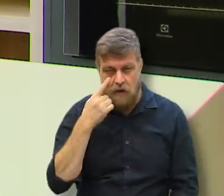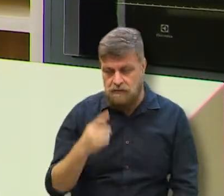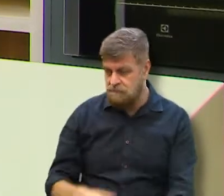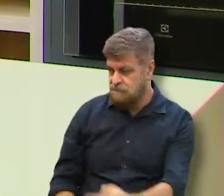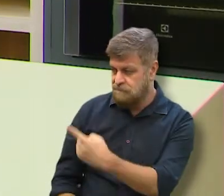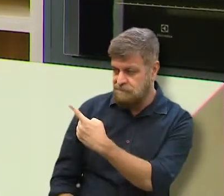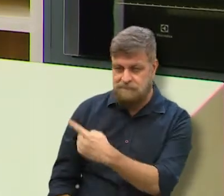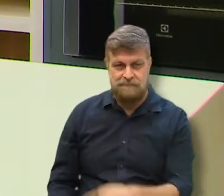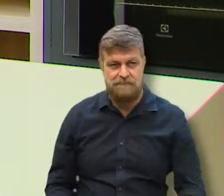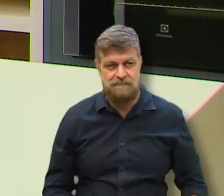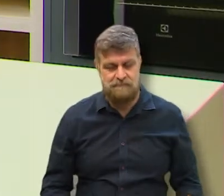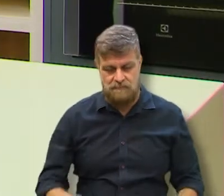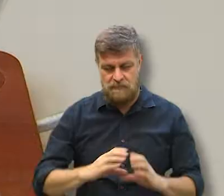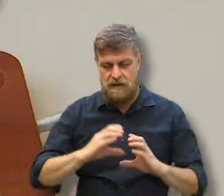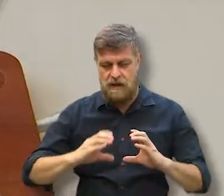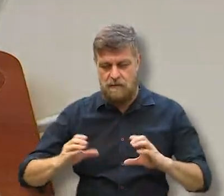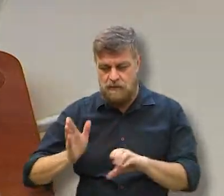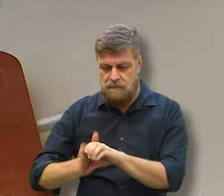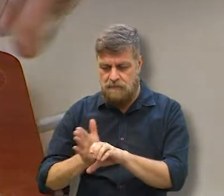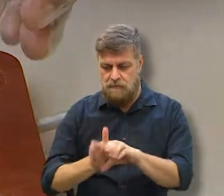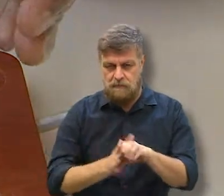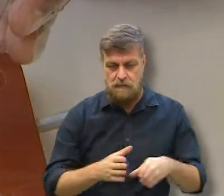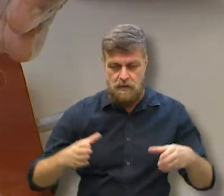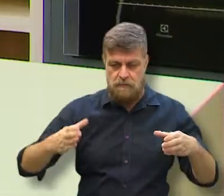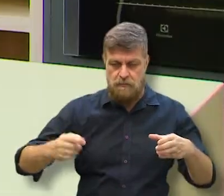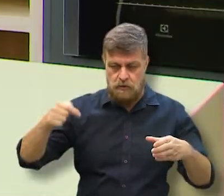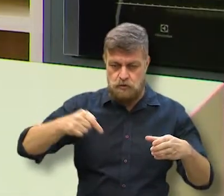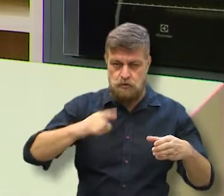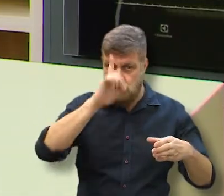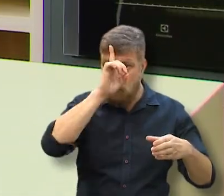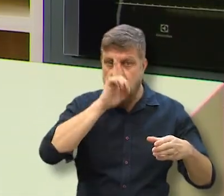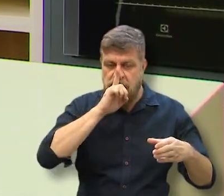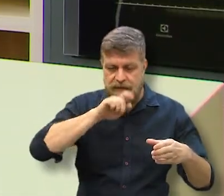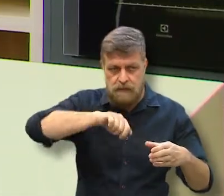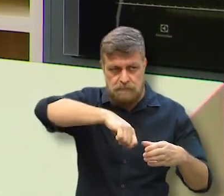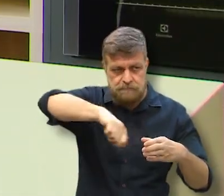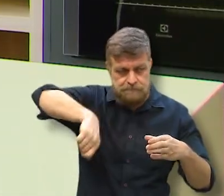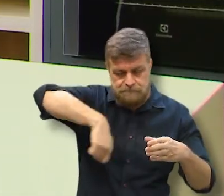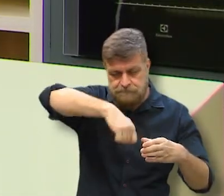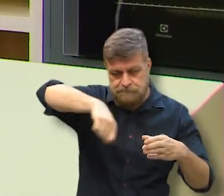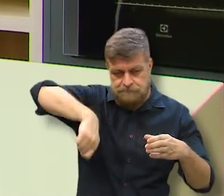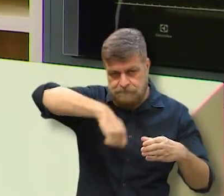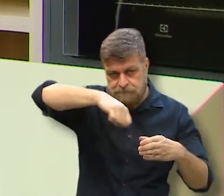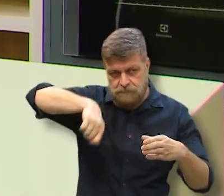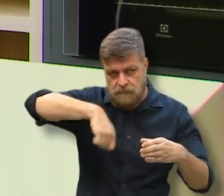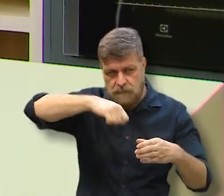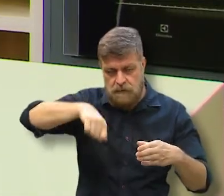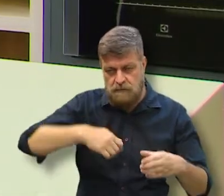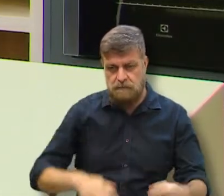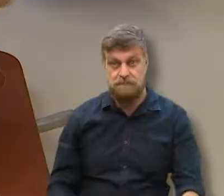prato. Você vai jogar as abobrinhas dentro do bowl com o molho.